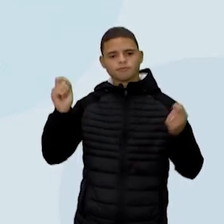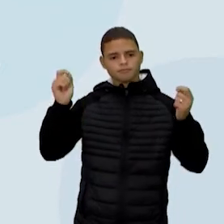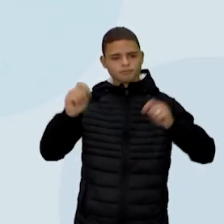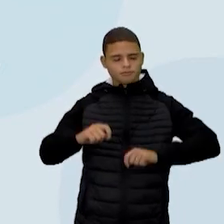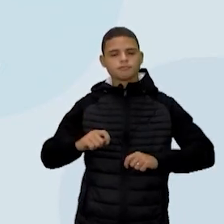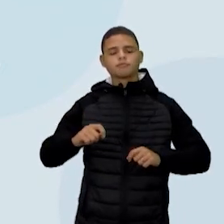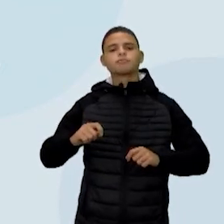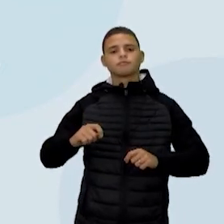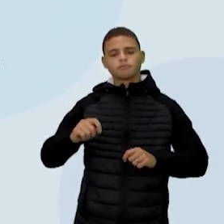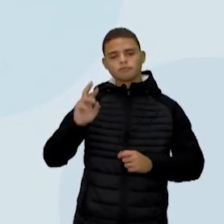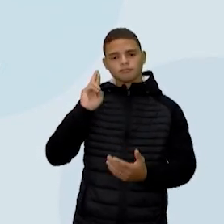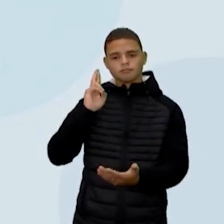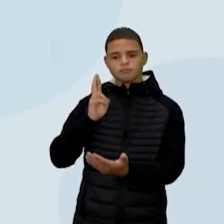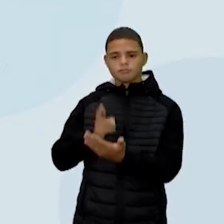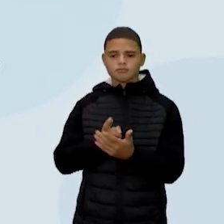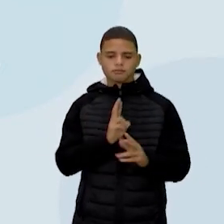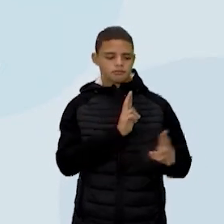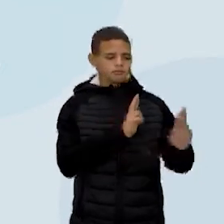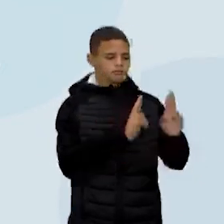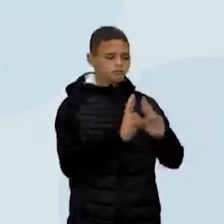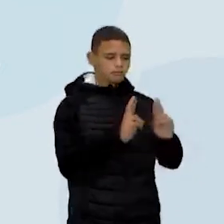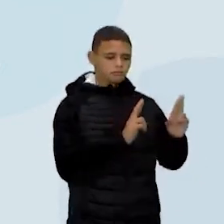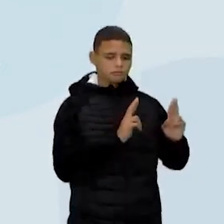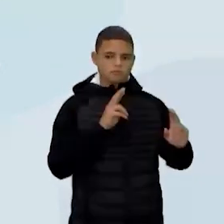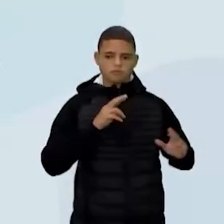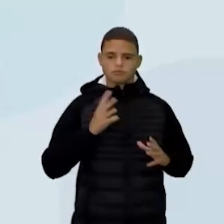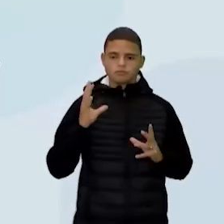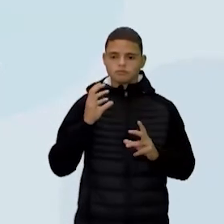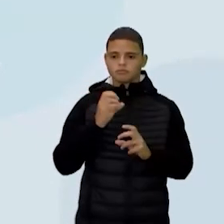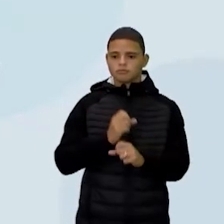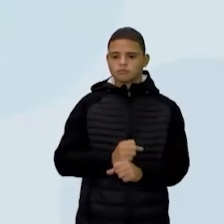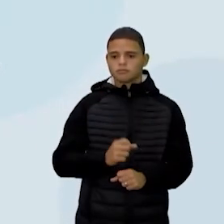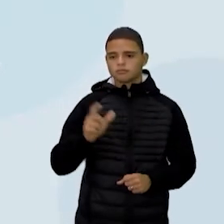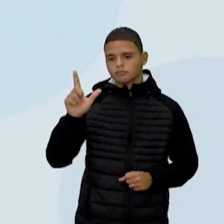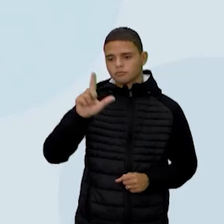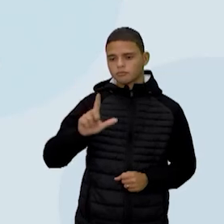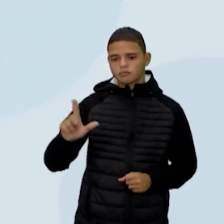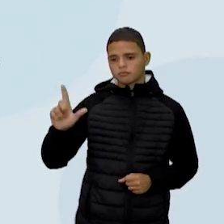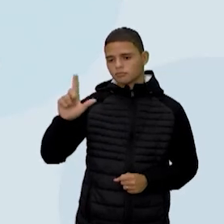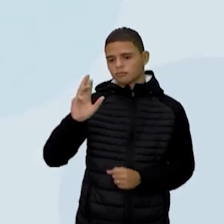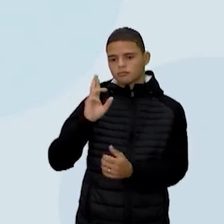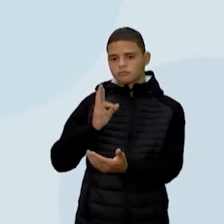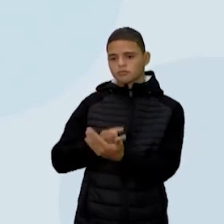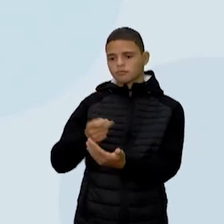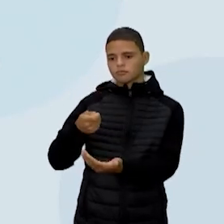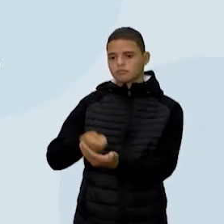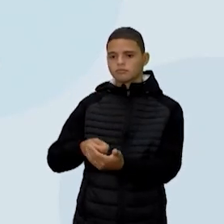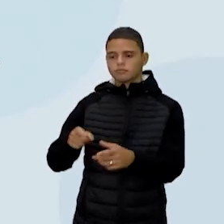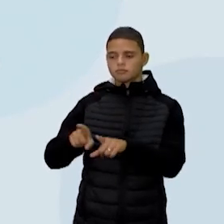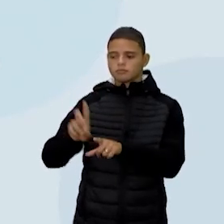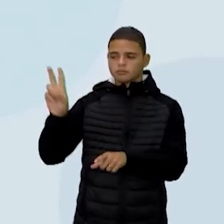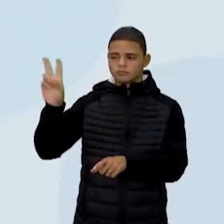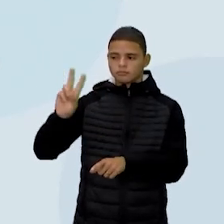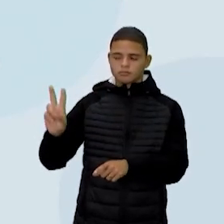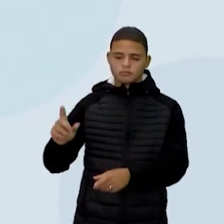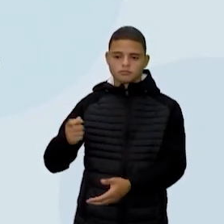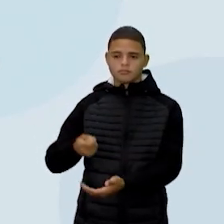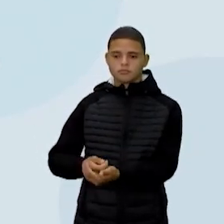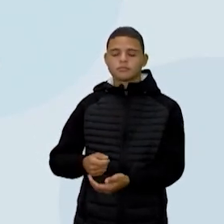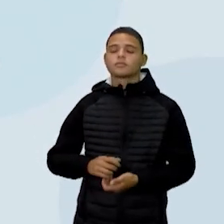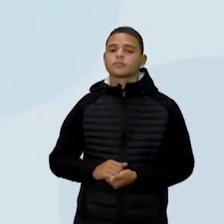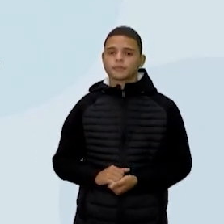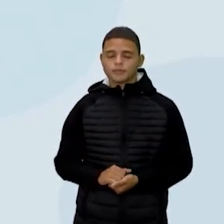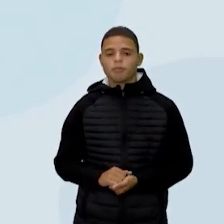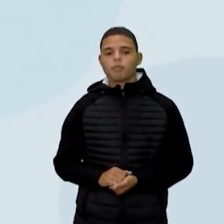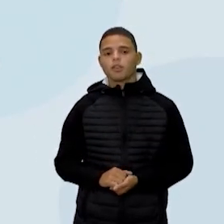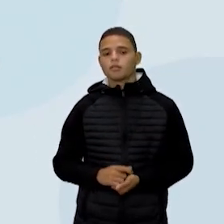uma relação entre quantidade de litros, né? A razão entre litros comprados e valor a ser pago. Então,